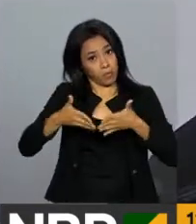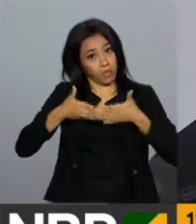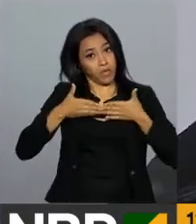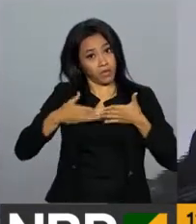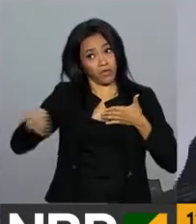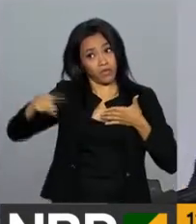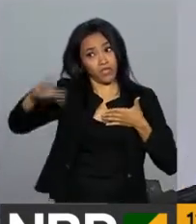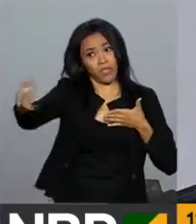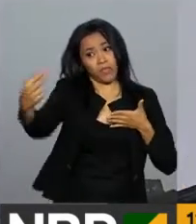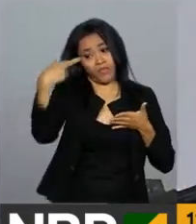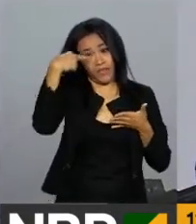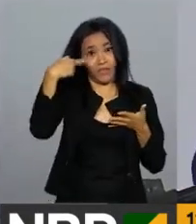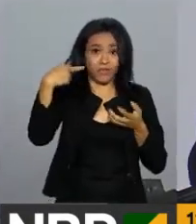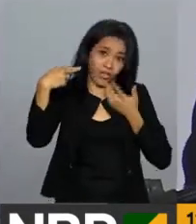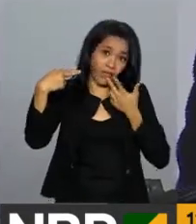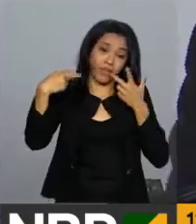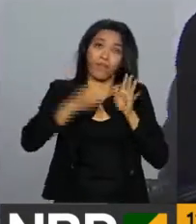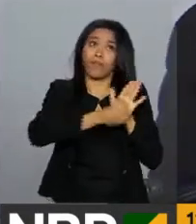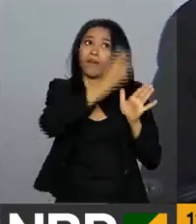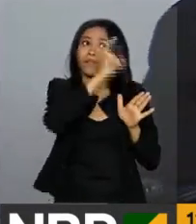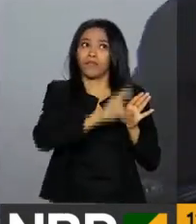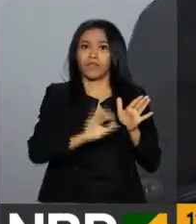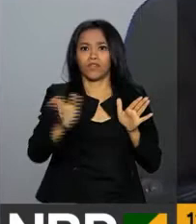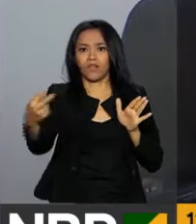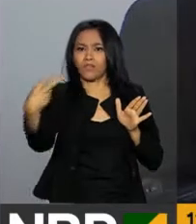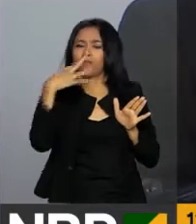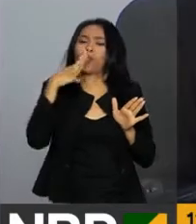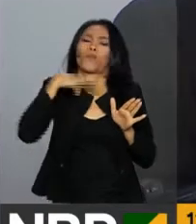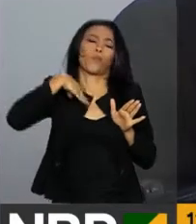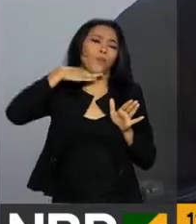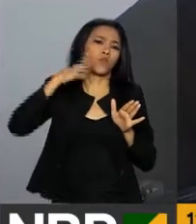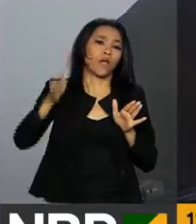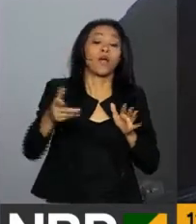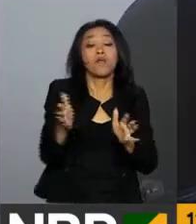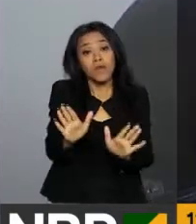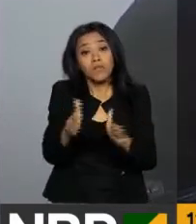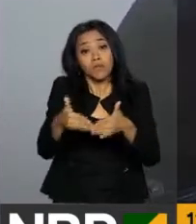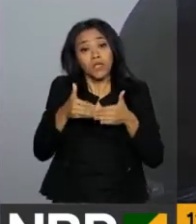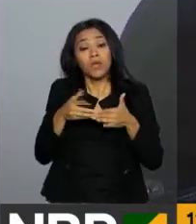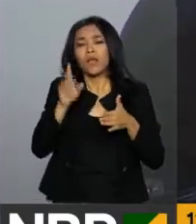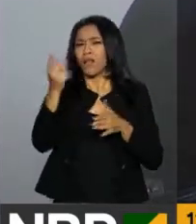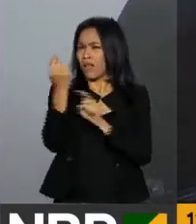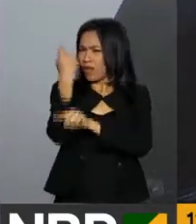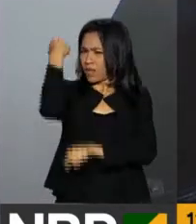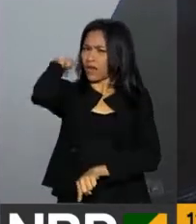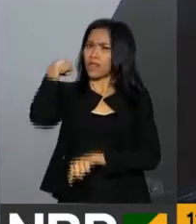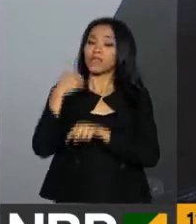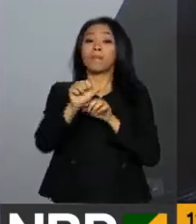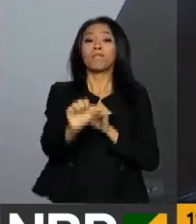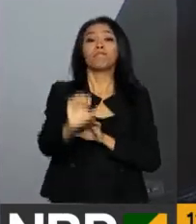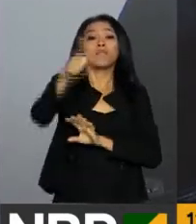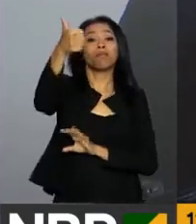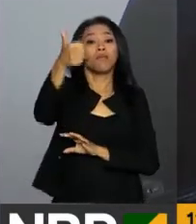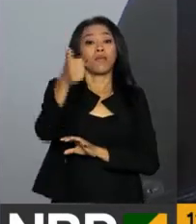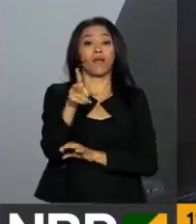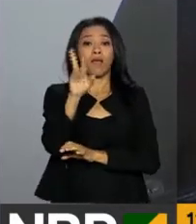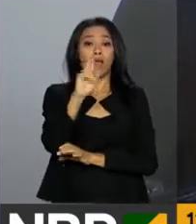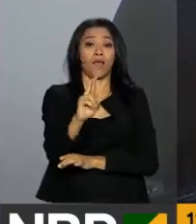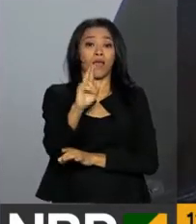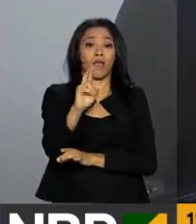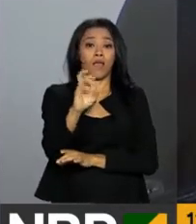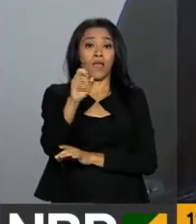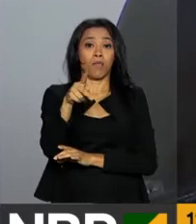muitos já ouviram dizer isso é o brasil assim nós temos se pega primeira república mas você vem de 91 30